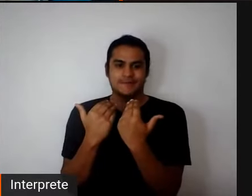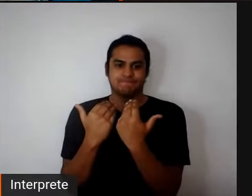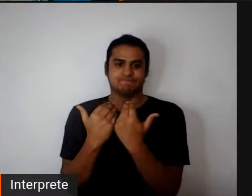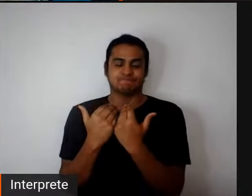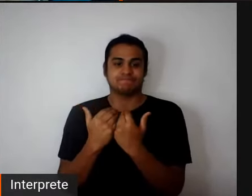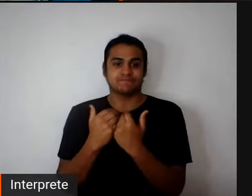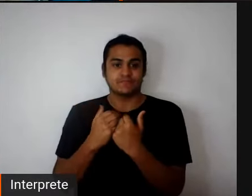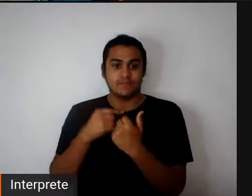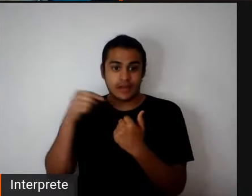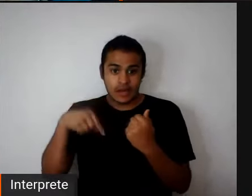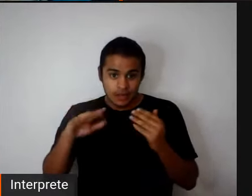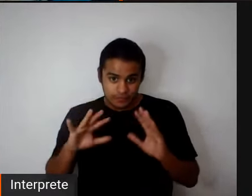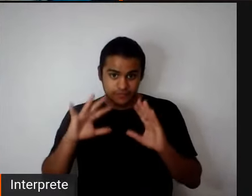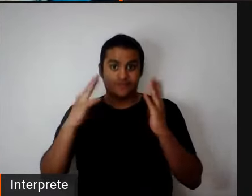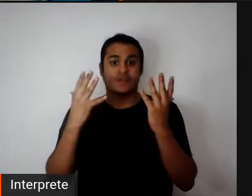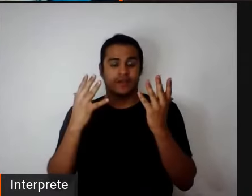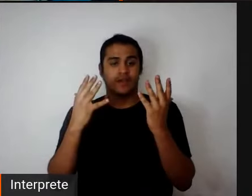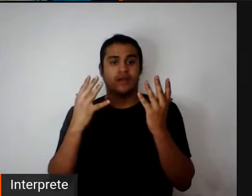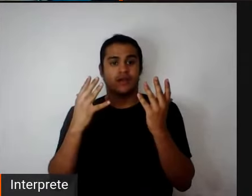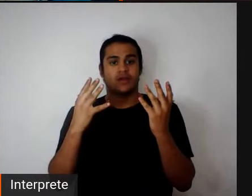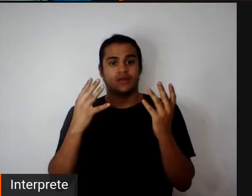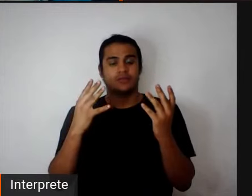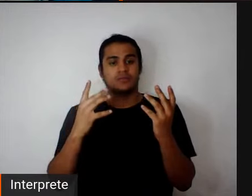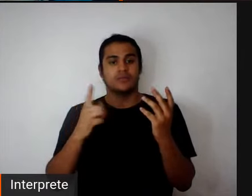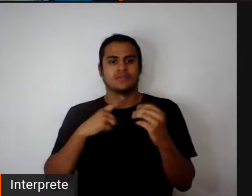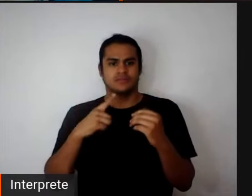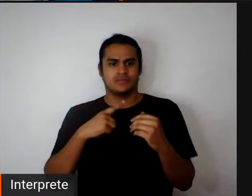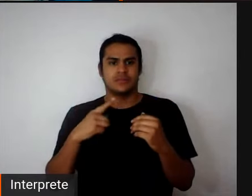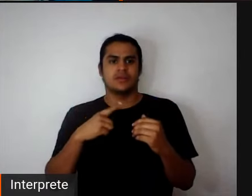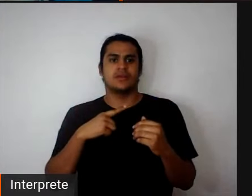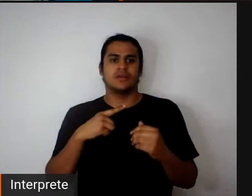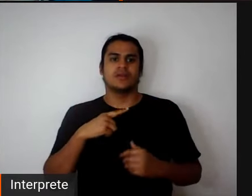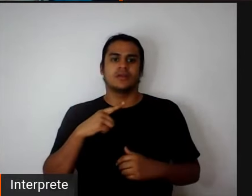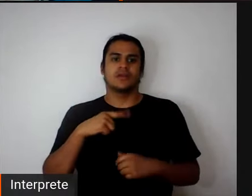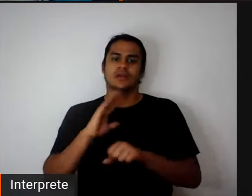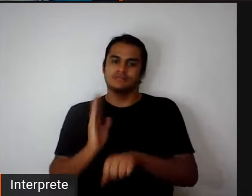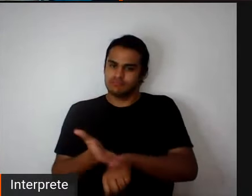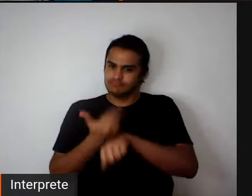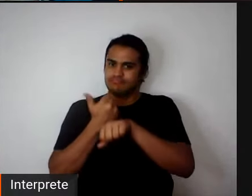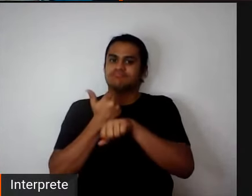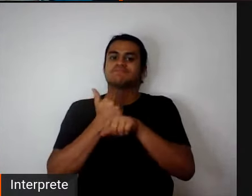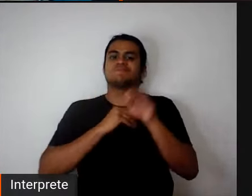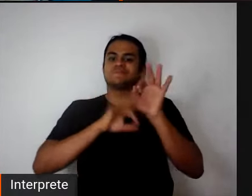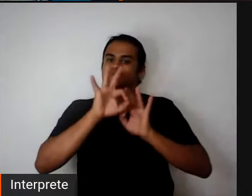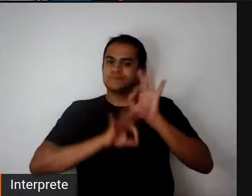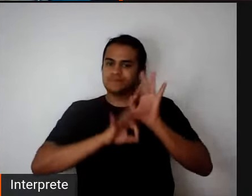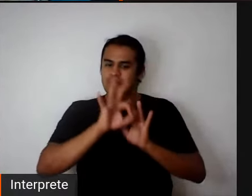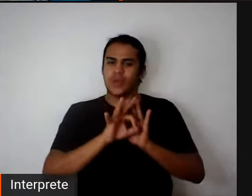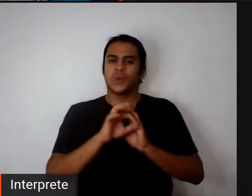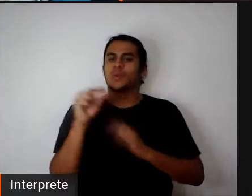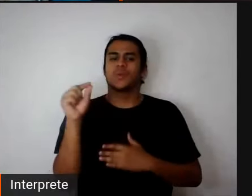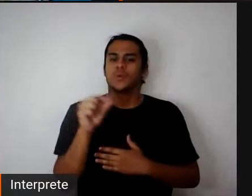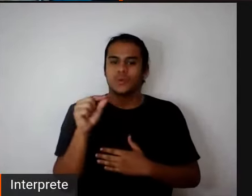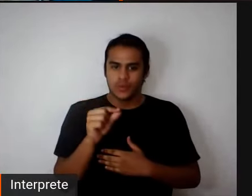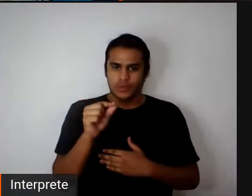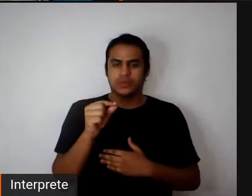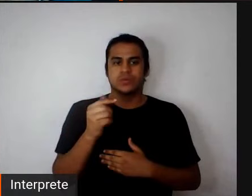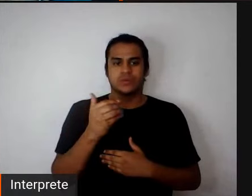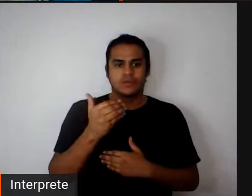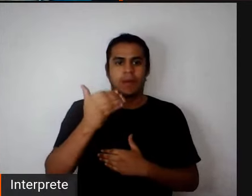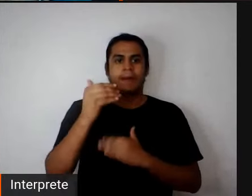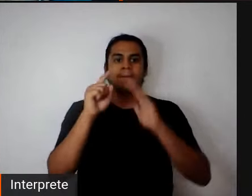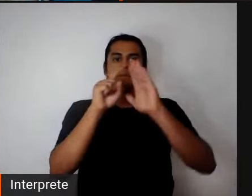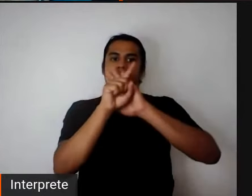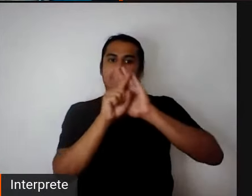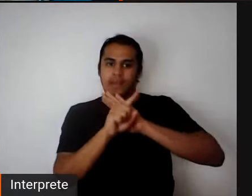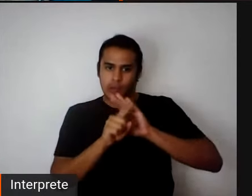que nós planejamos realizá-lo com perguntas a partir